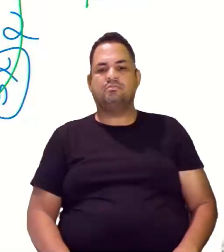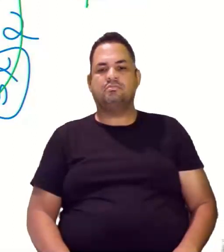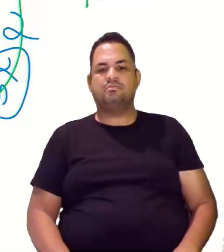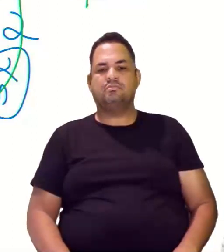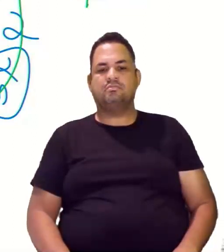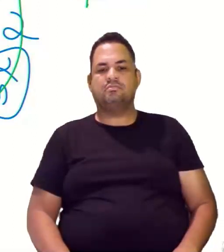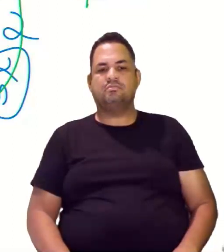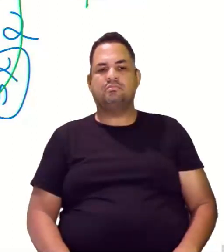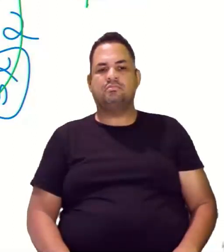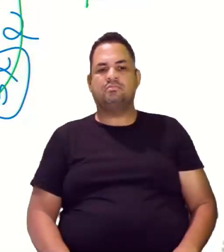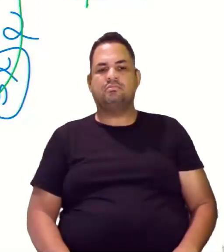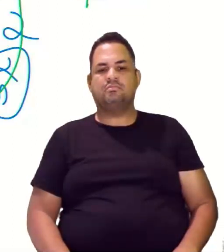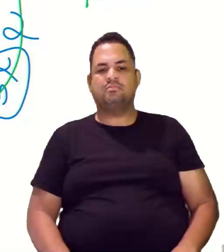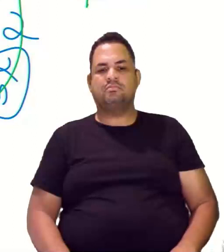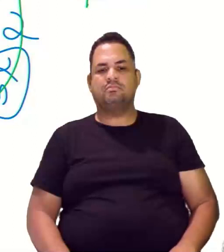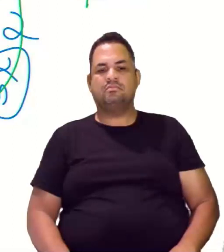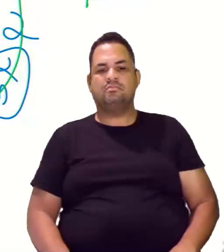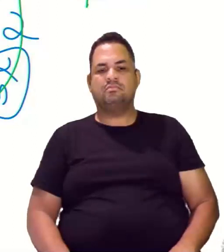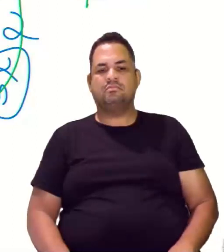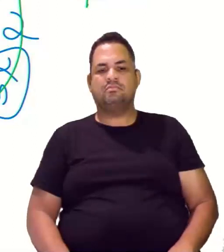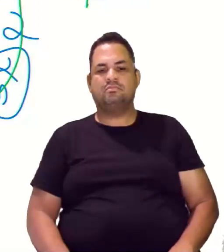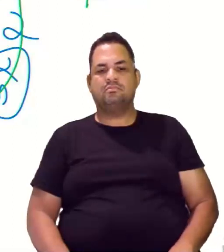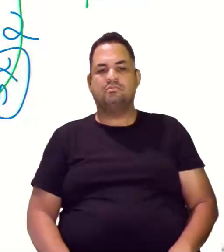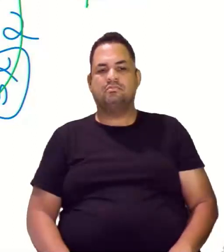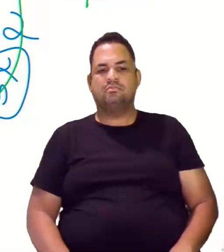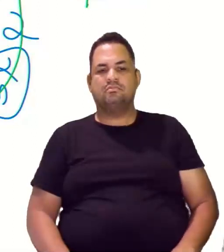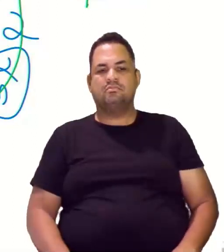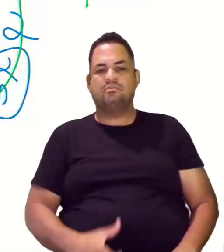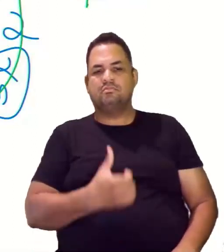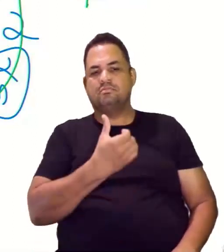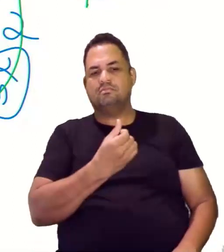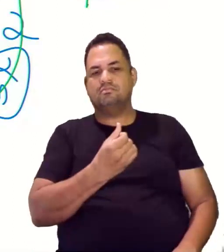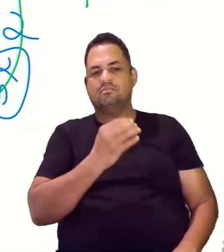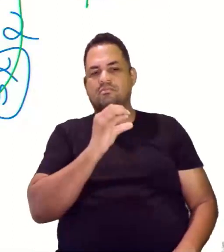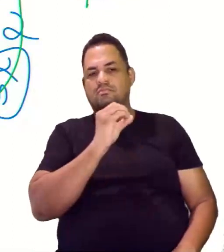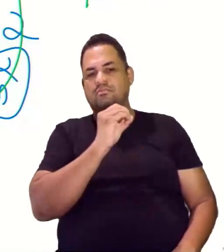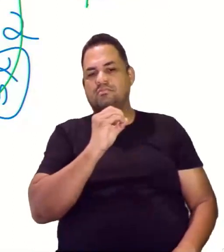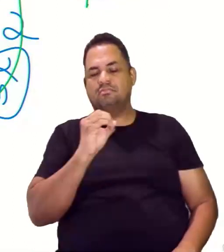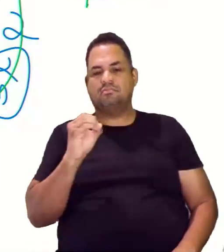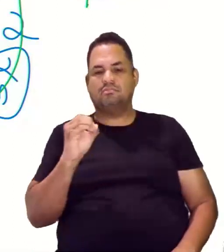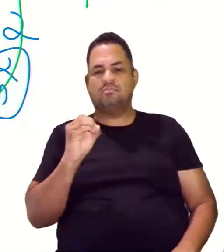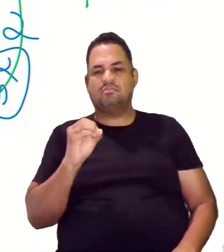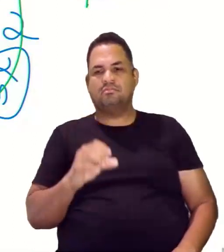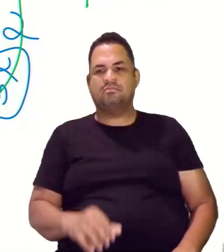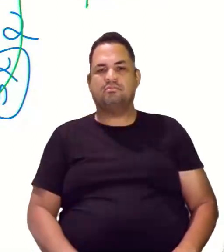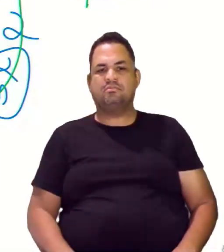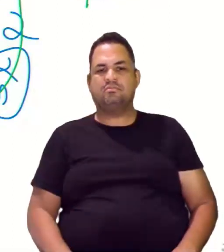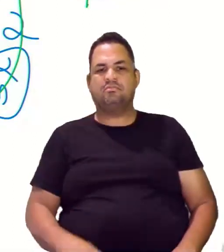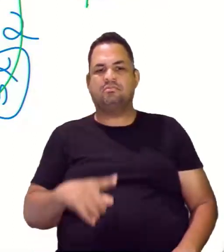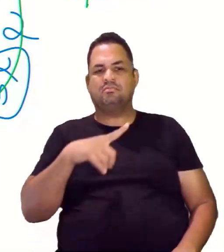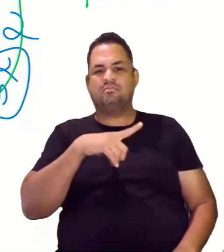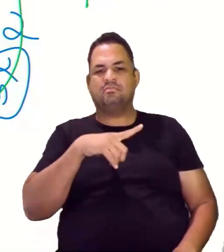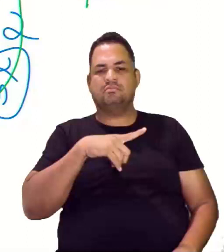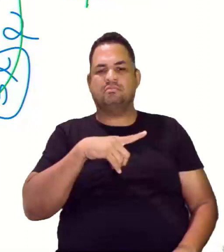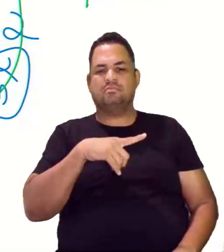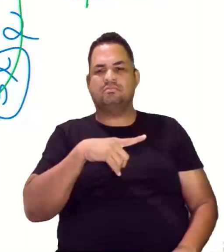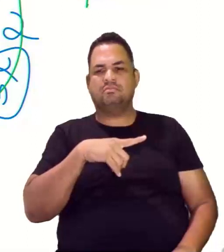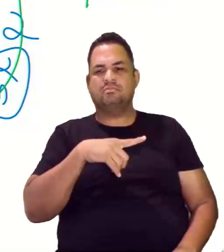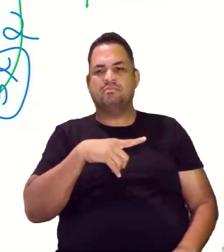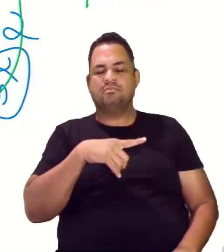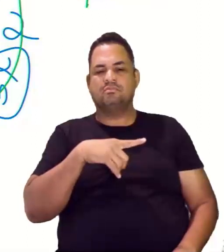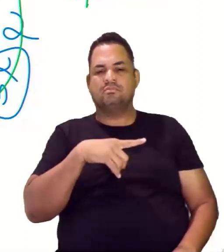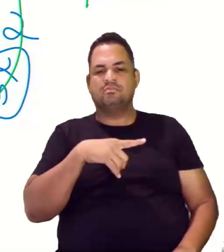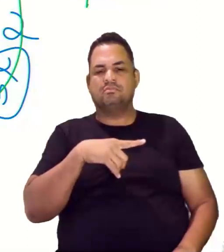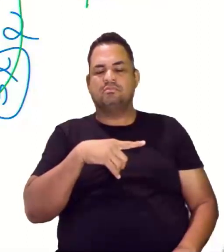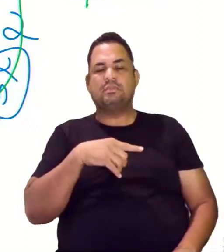Beleza. 600 mil. Isso. Não é nem milhões. Nem... Porque tem 2 zeros lá embaixo. Isso. E